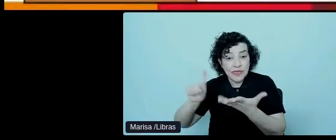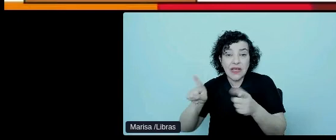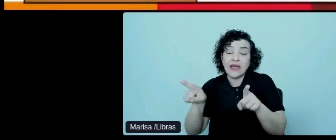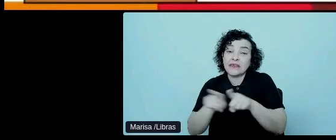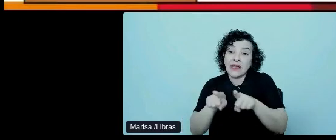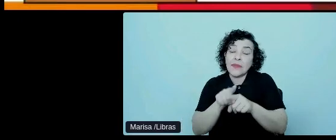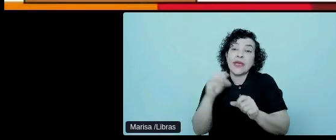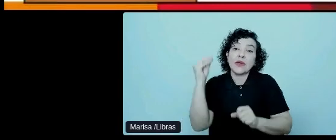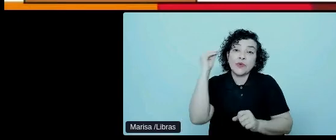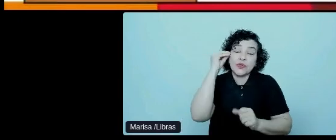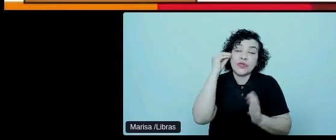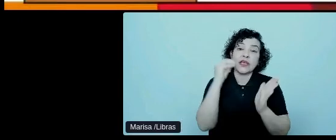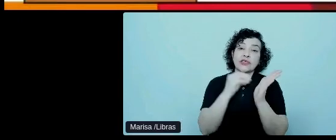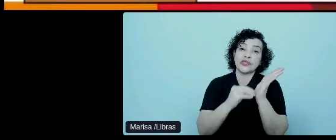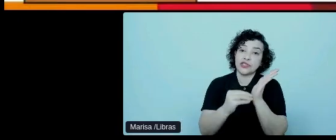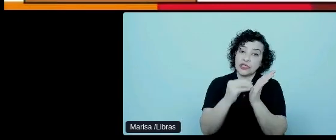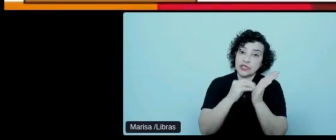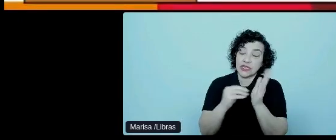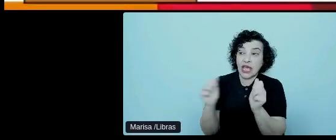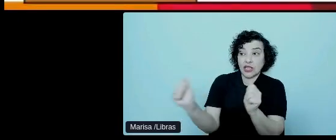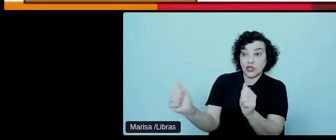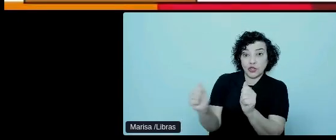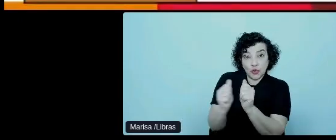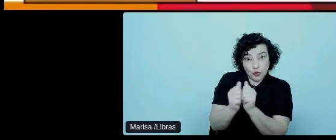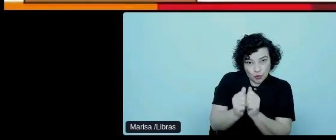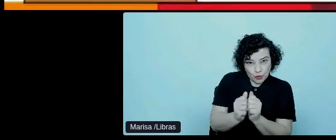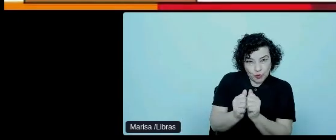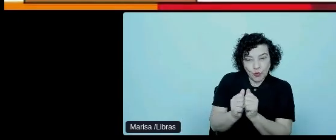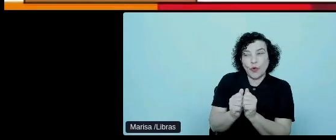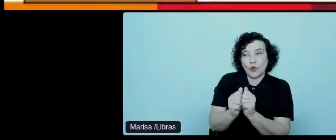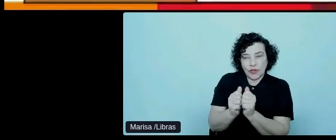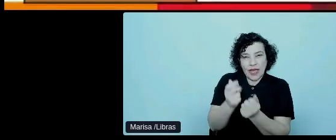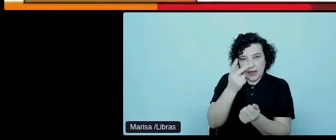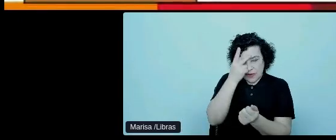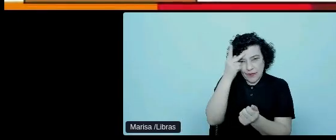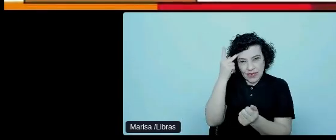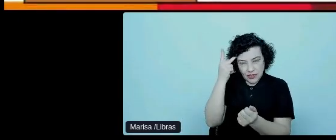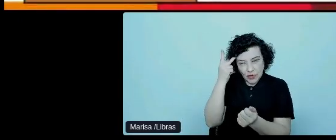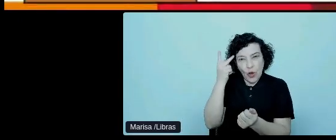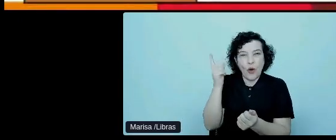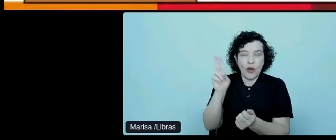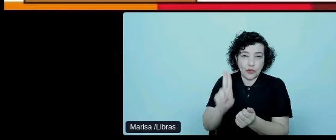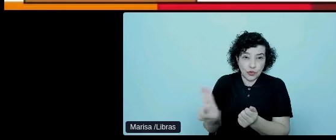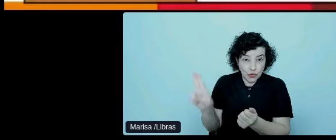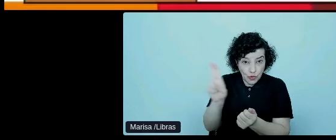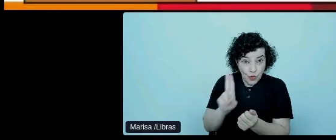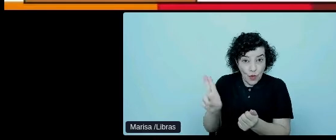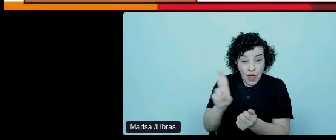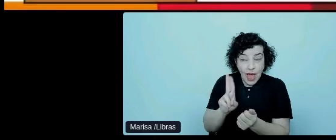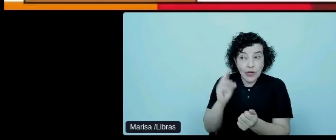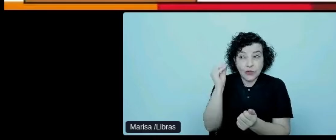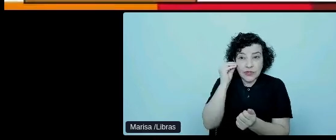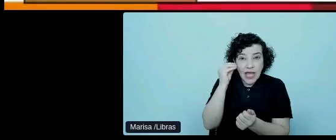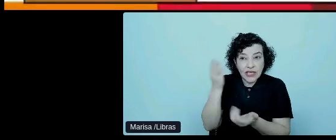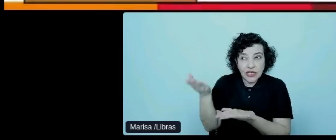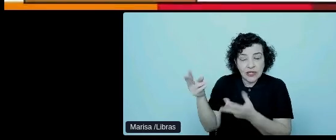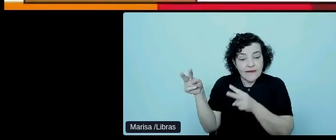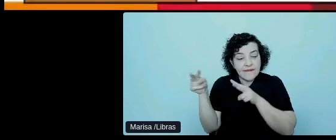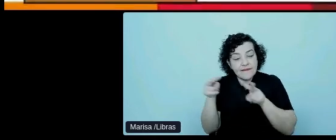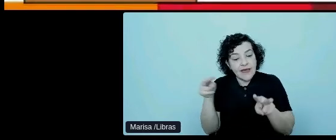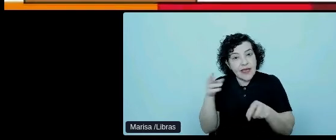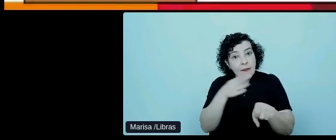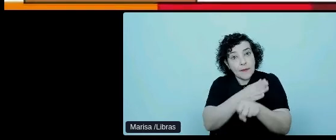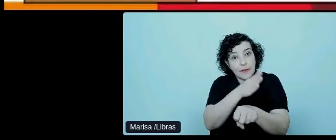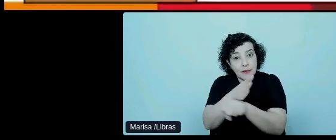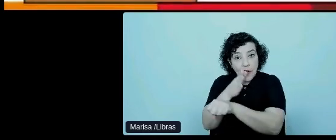o usuário, qual o envolvimento deles dentro desse teste com o usuário. Na parte de